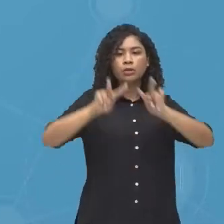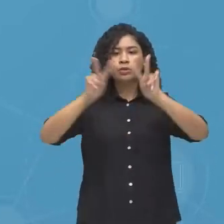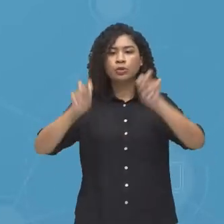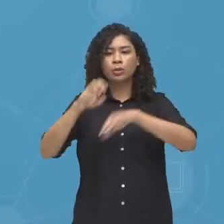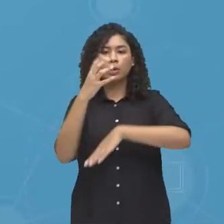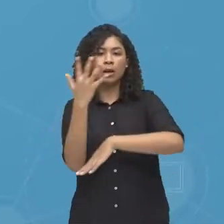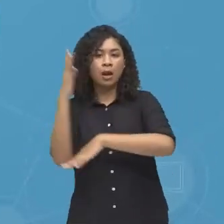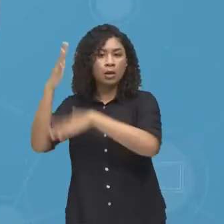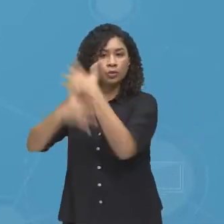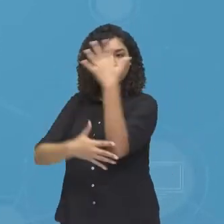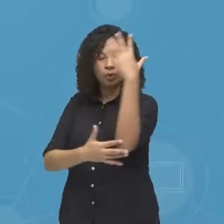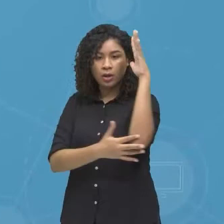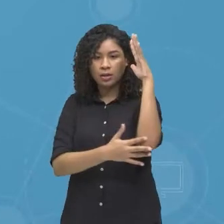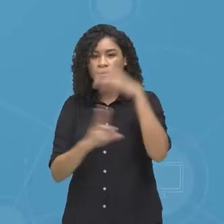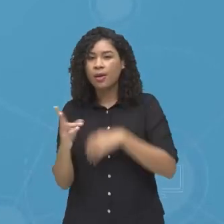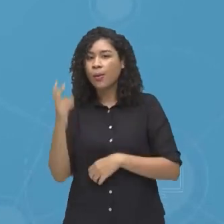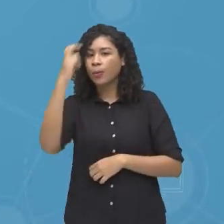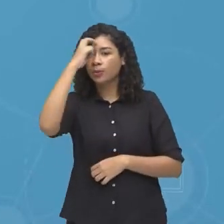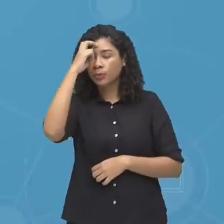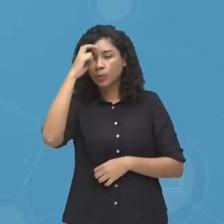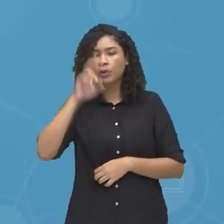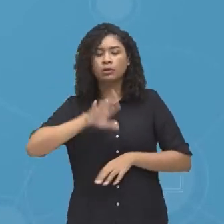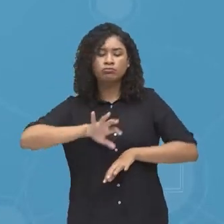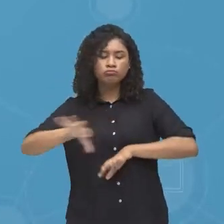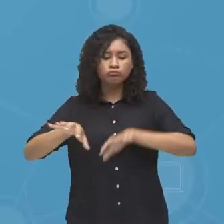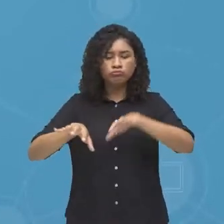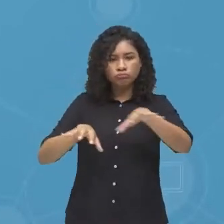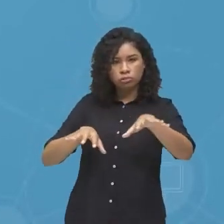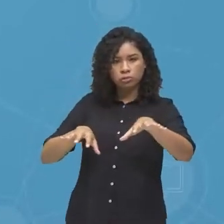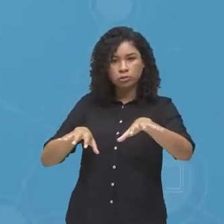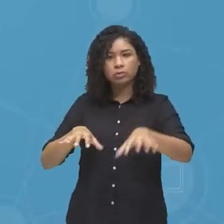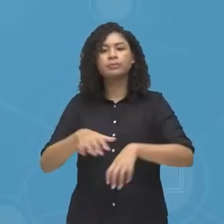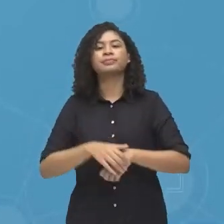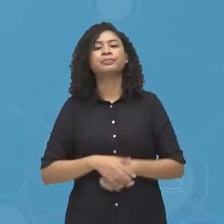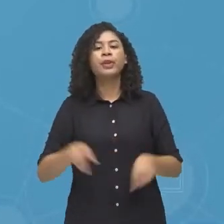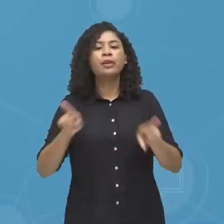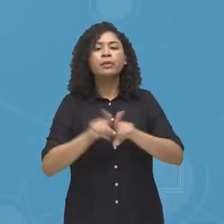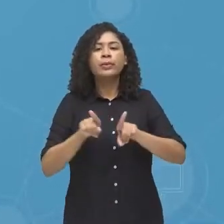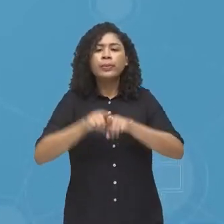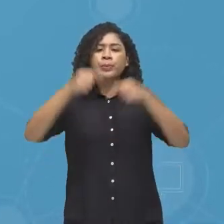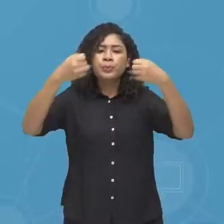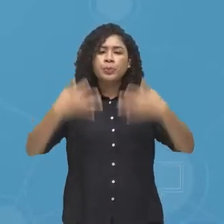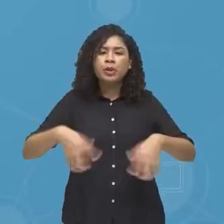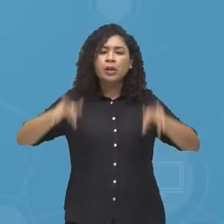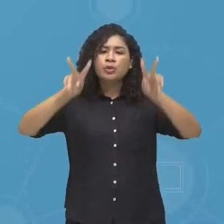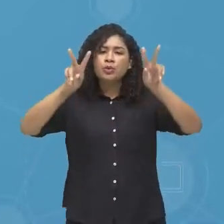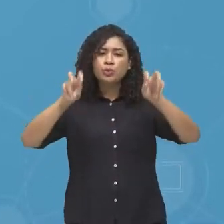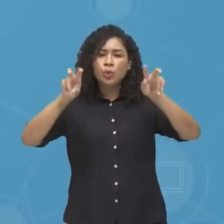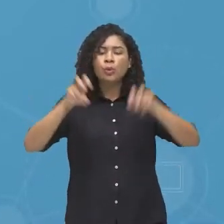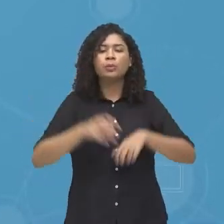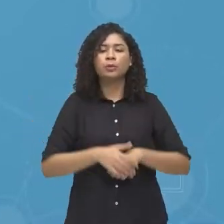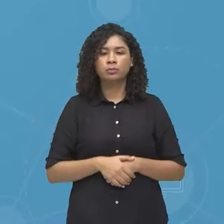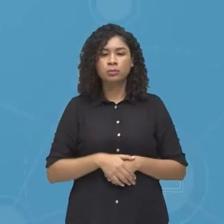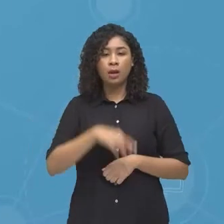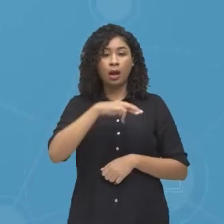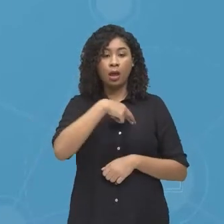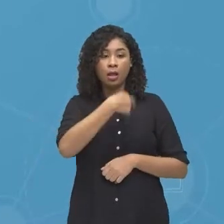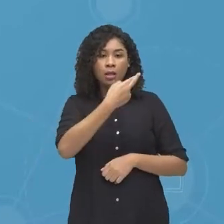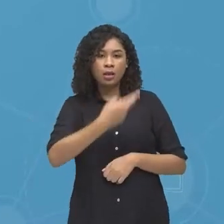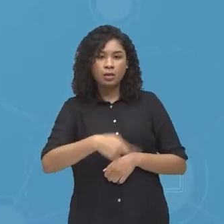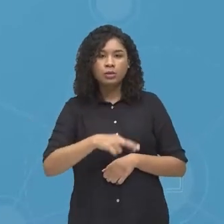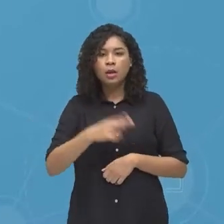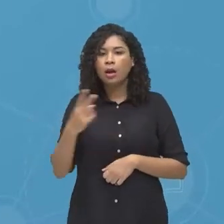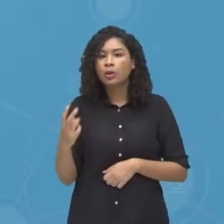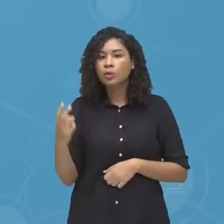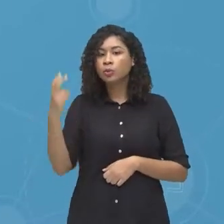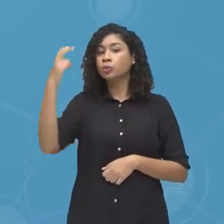natureza. Depois, fizemos uma relação da religião como parte, como elemento